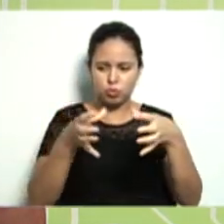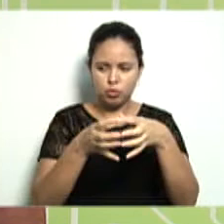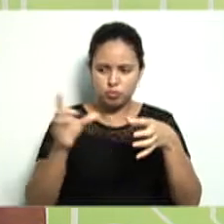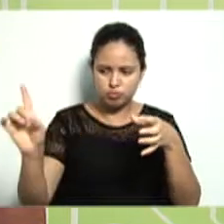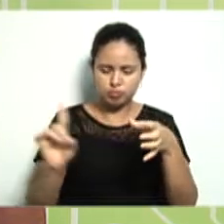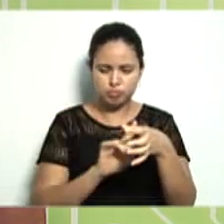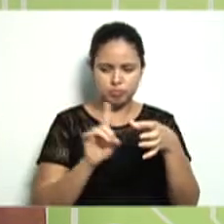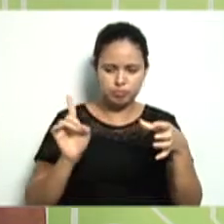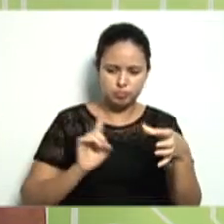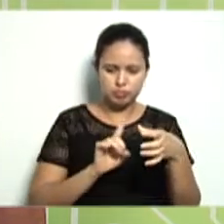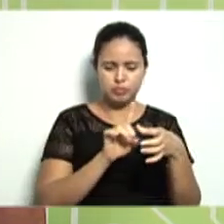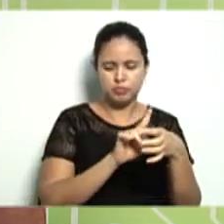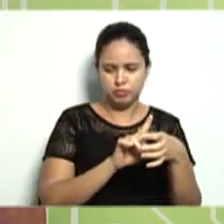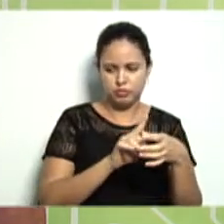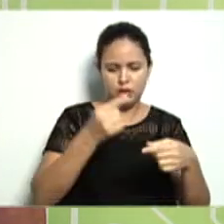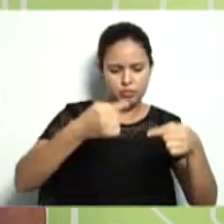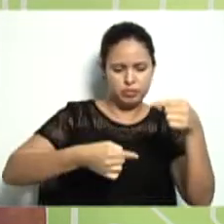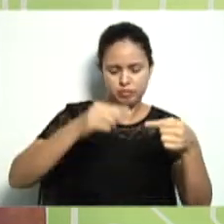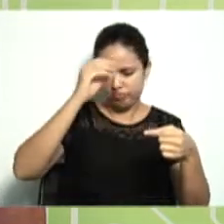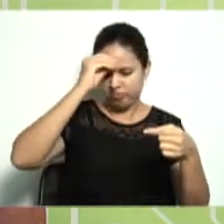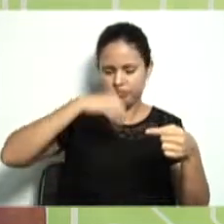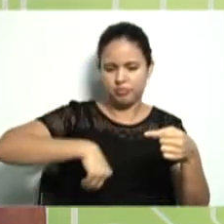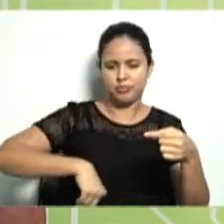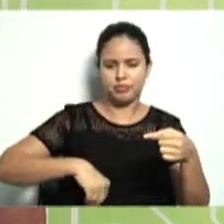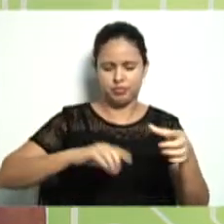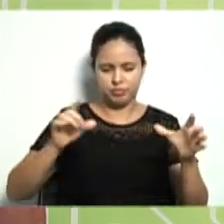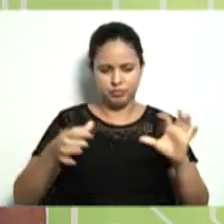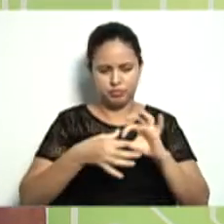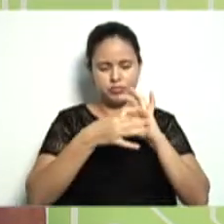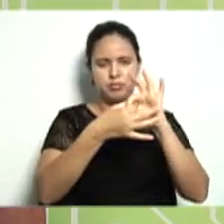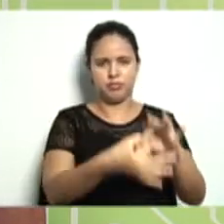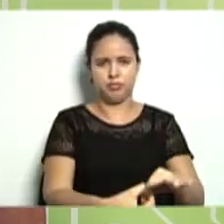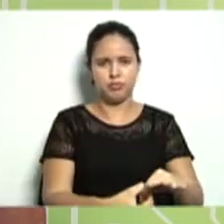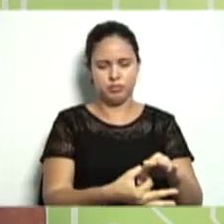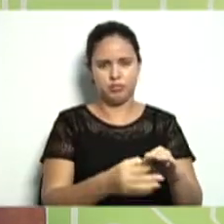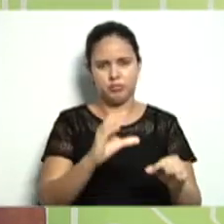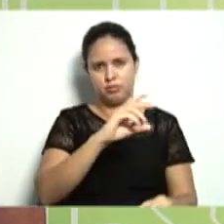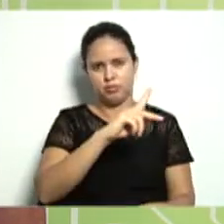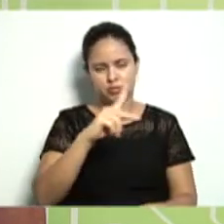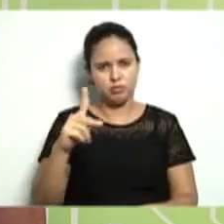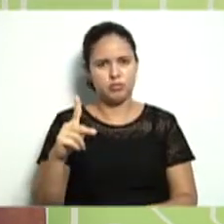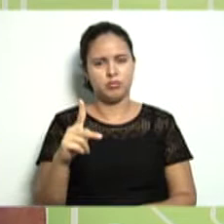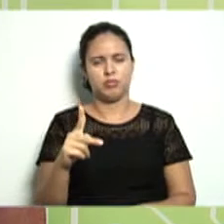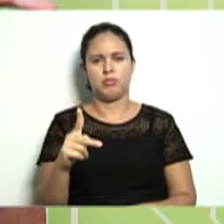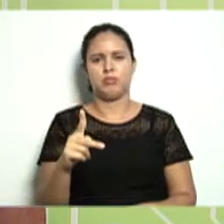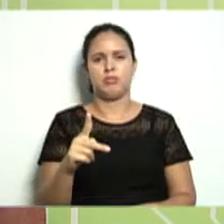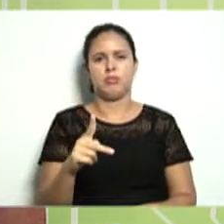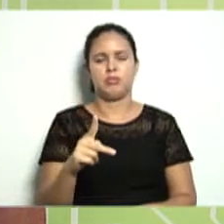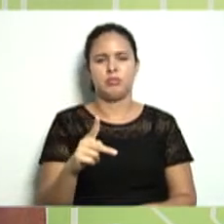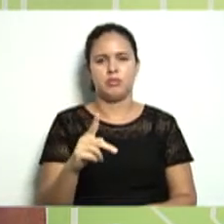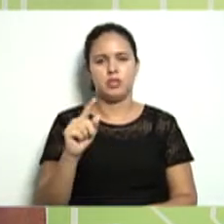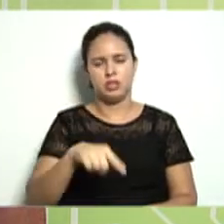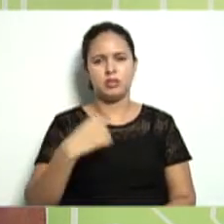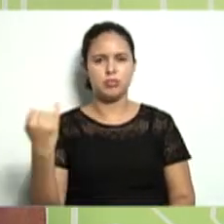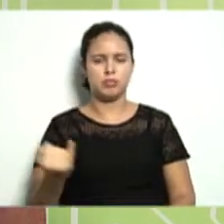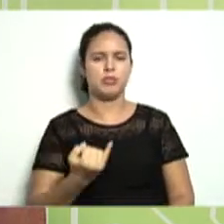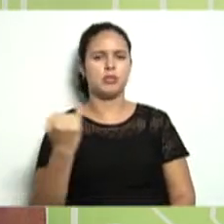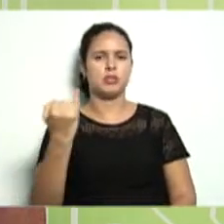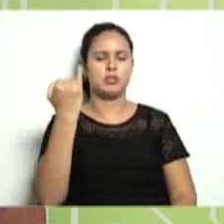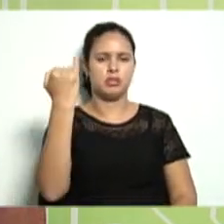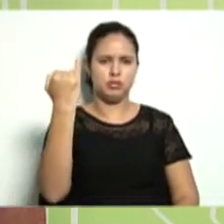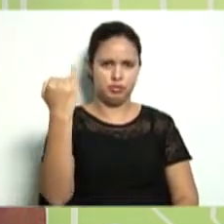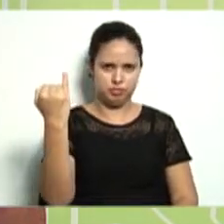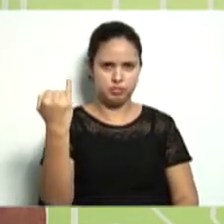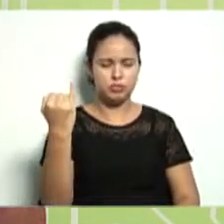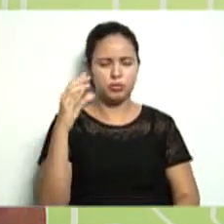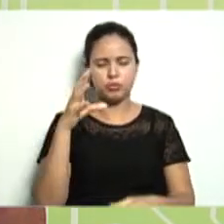essa competição e nos unirmos, a cooperação ela se torna algo muito